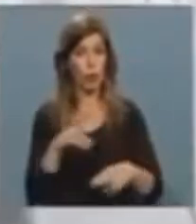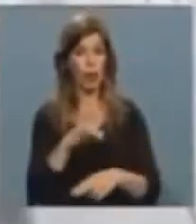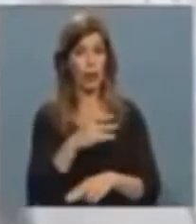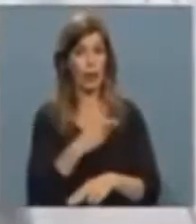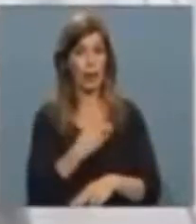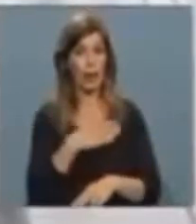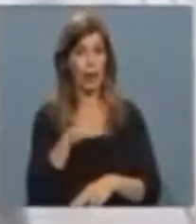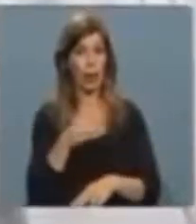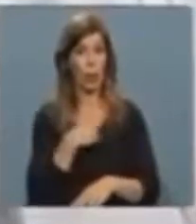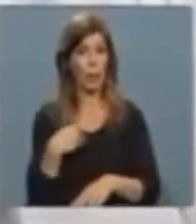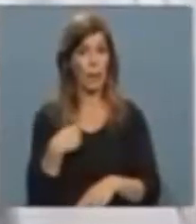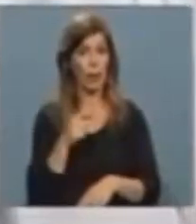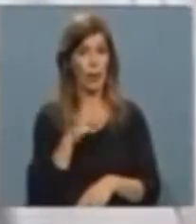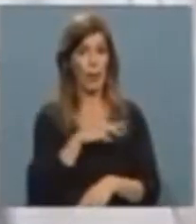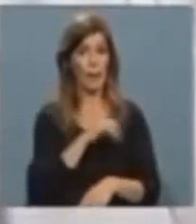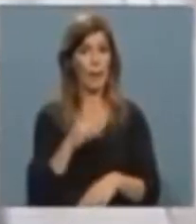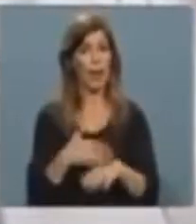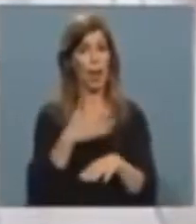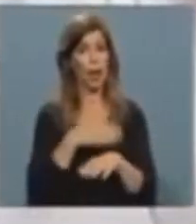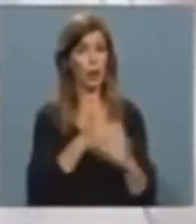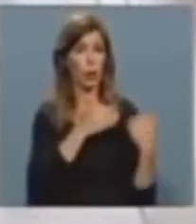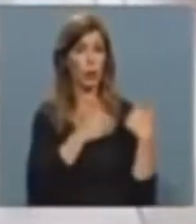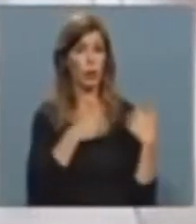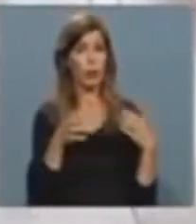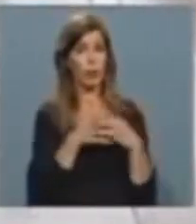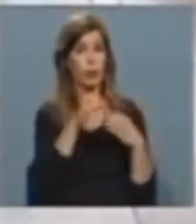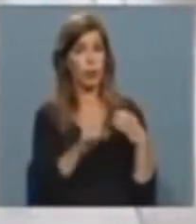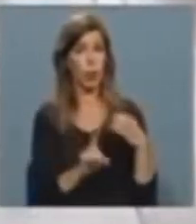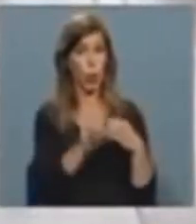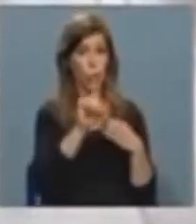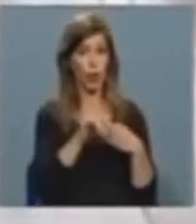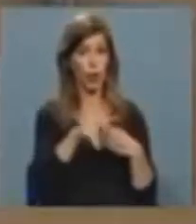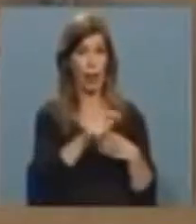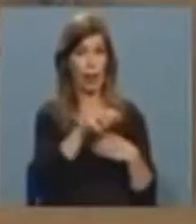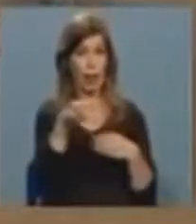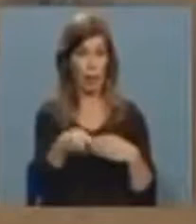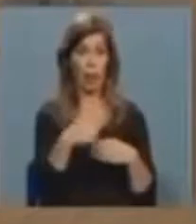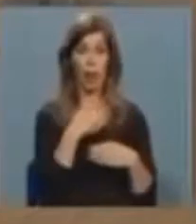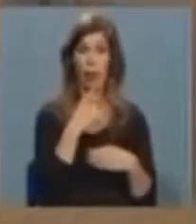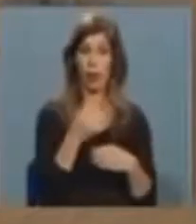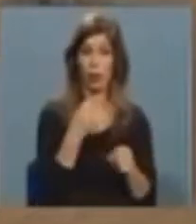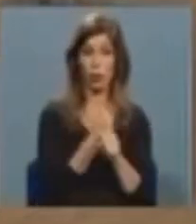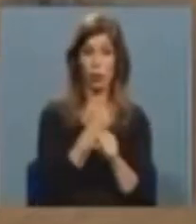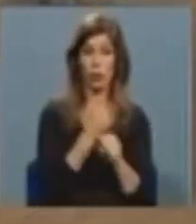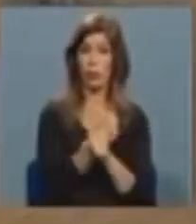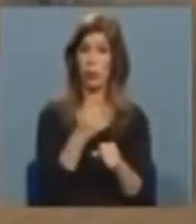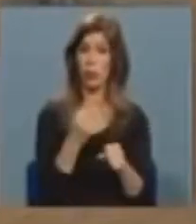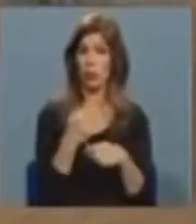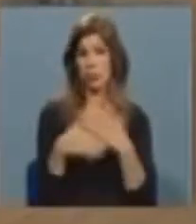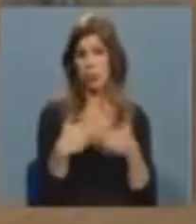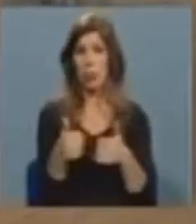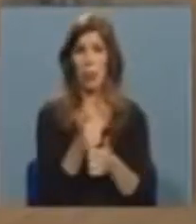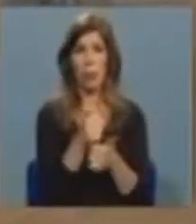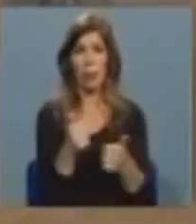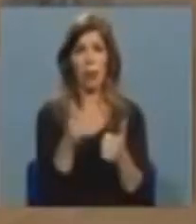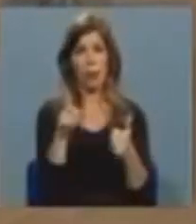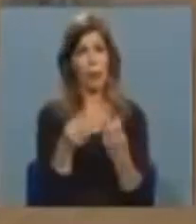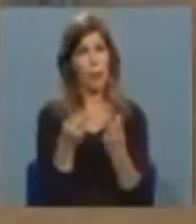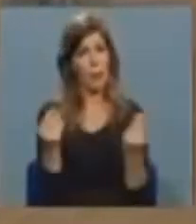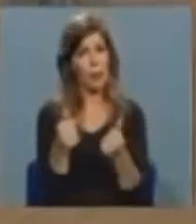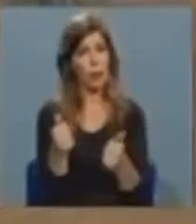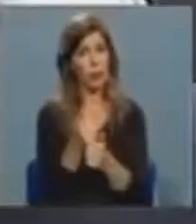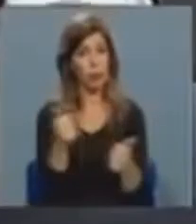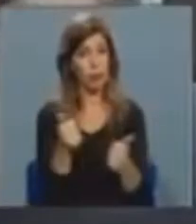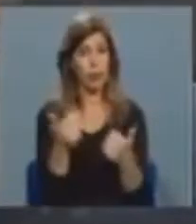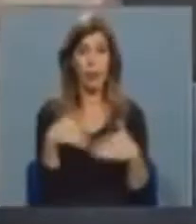Duarte, médico da EMIR e antigo responsável pela Delegação do Norte do INEM, considera que o serviço funciona bem e está bem equipado. Há,